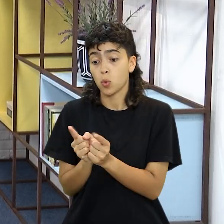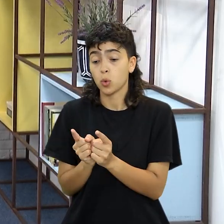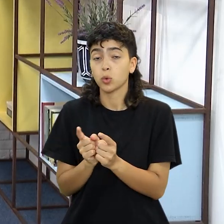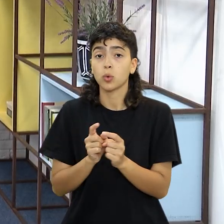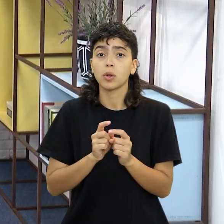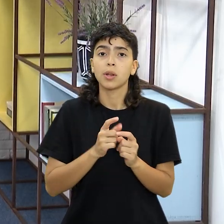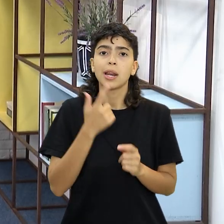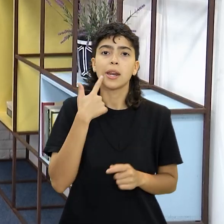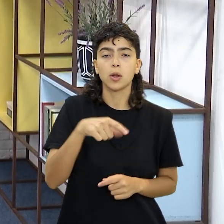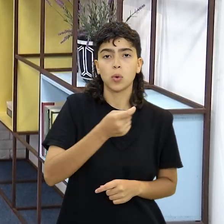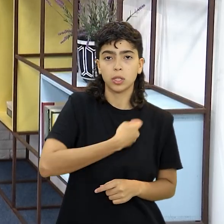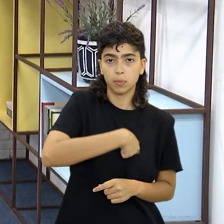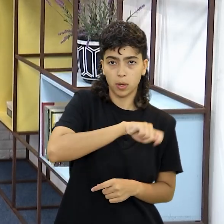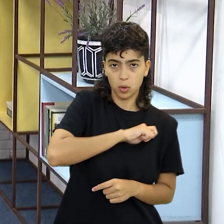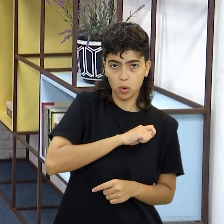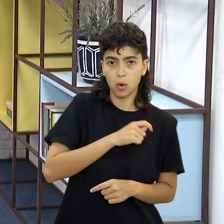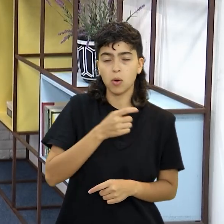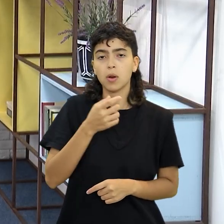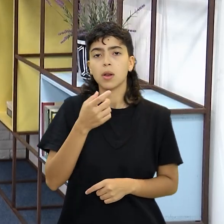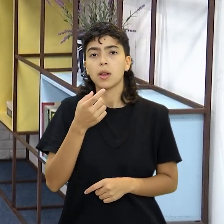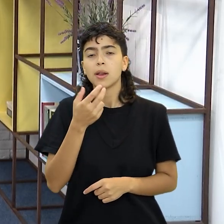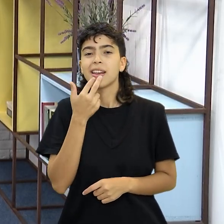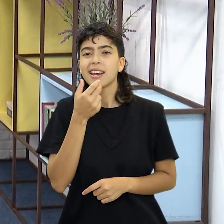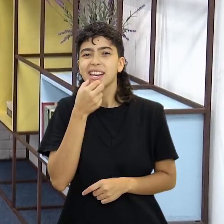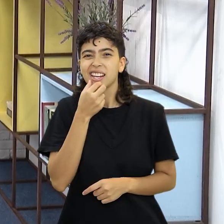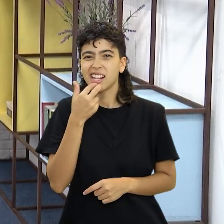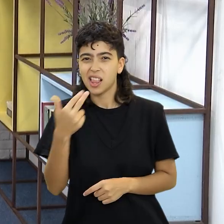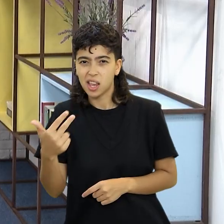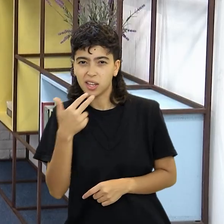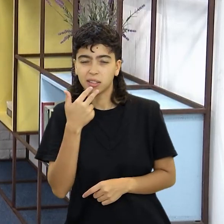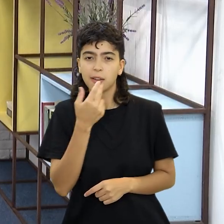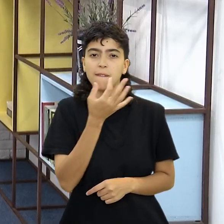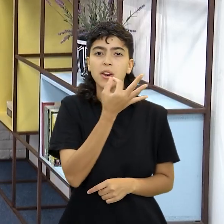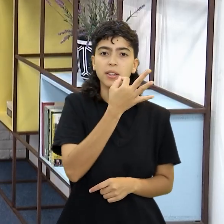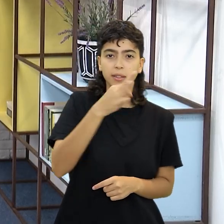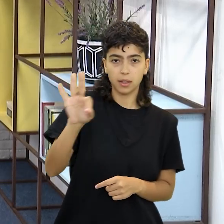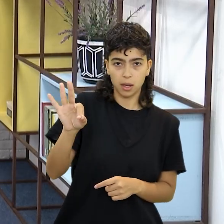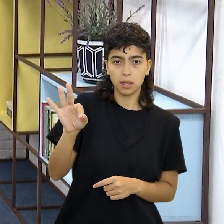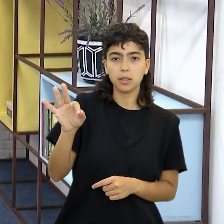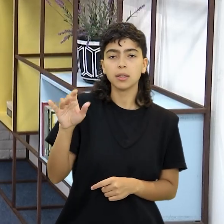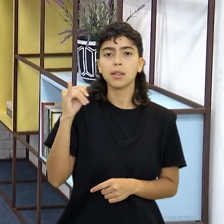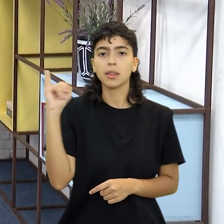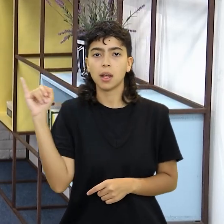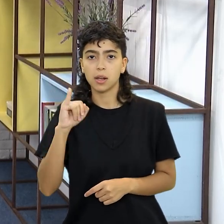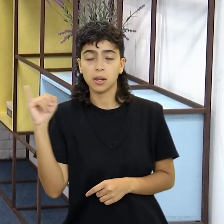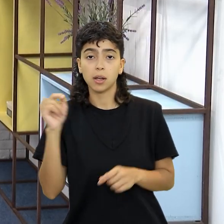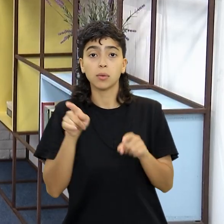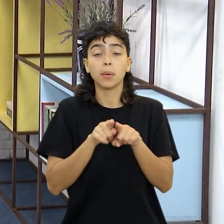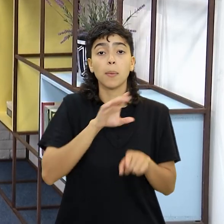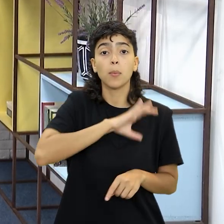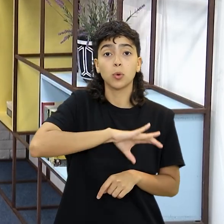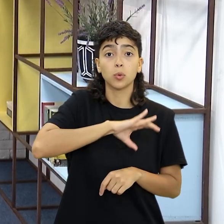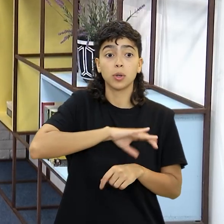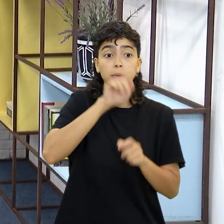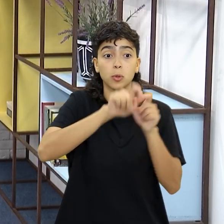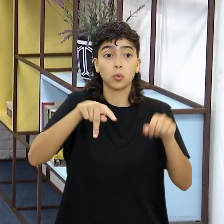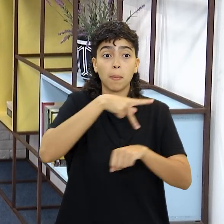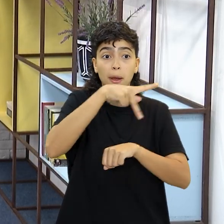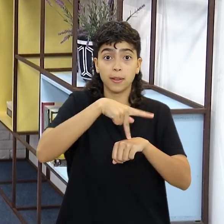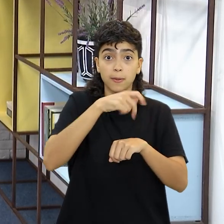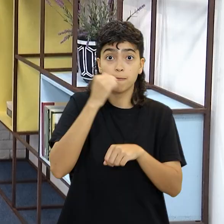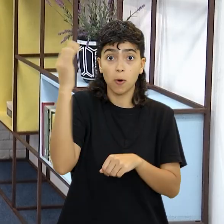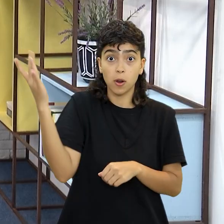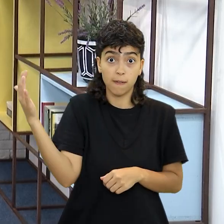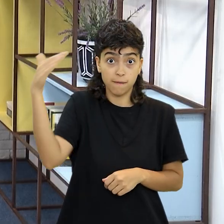idiomas espanhol, inglês, francês, italiano e português para estrangeiros. E tem como objetivo desenvolver nos